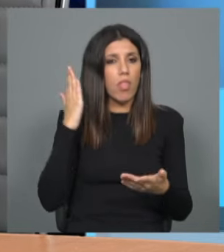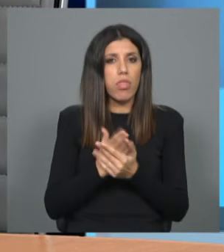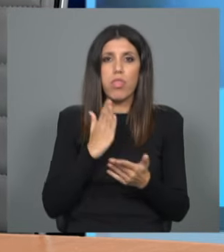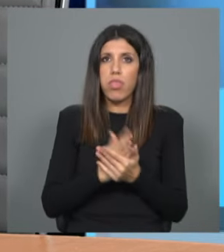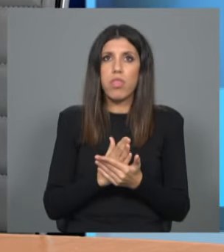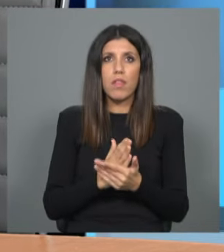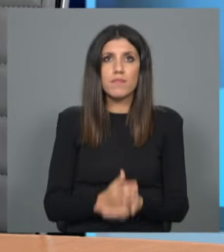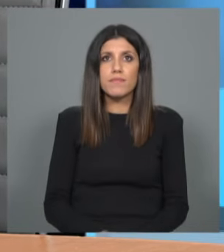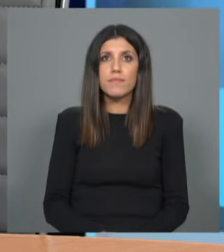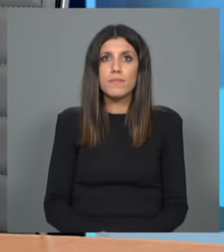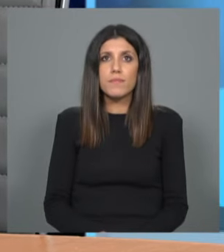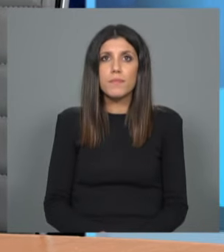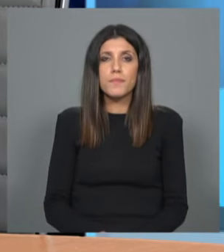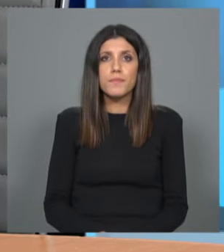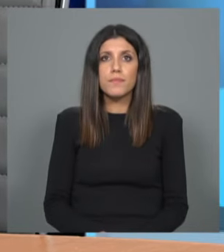pessoa